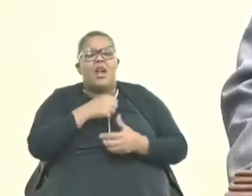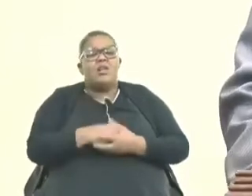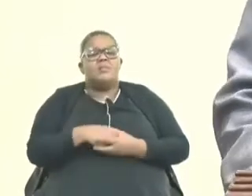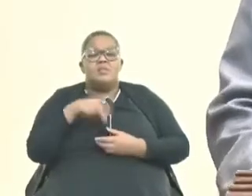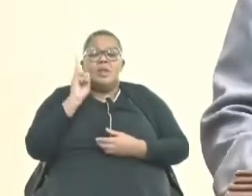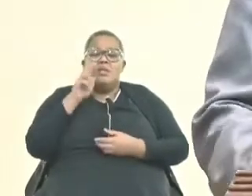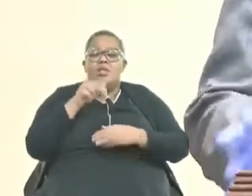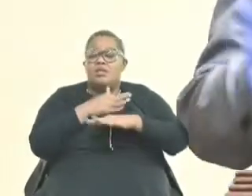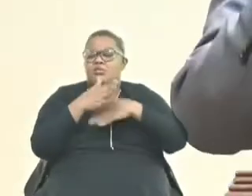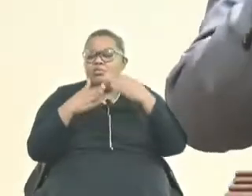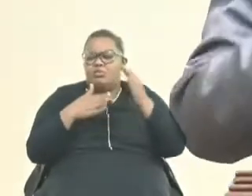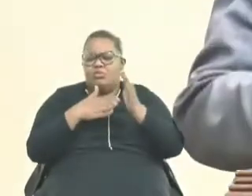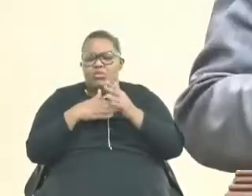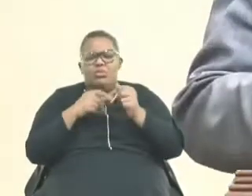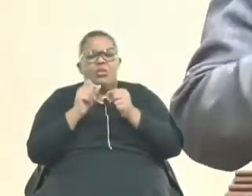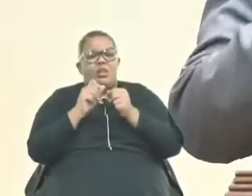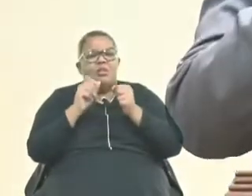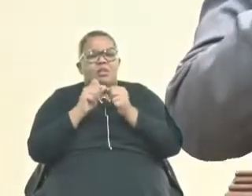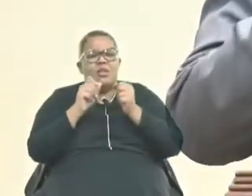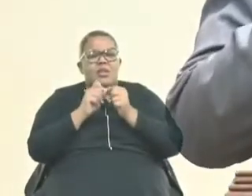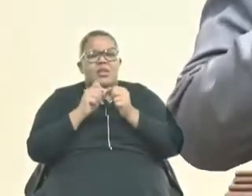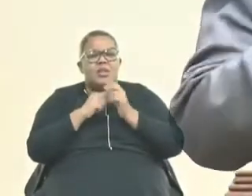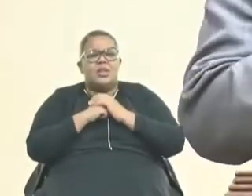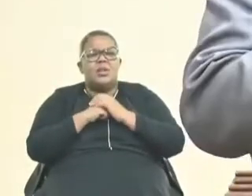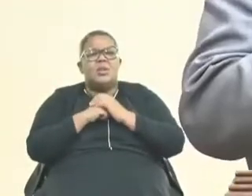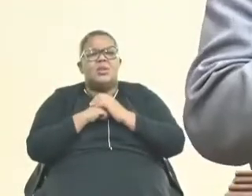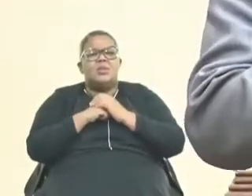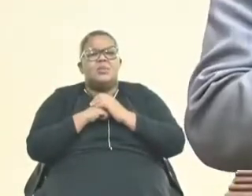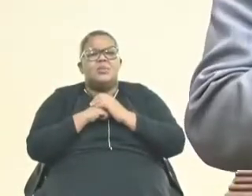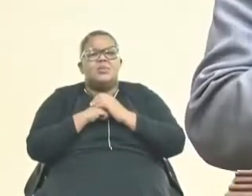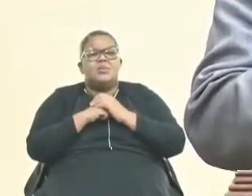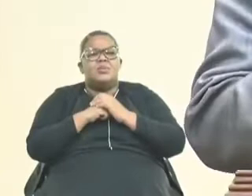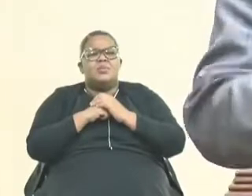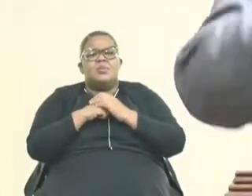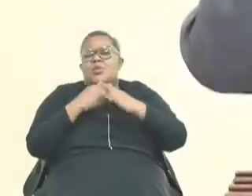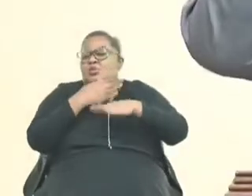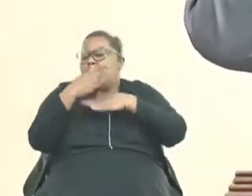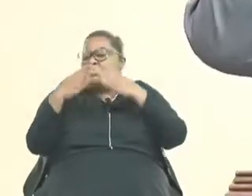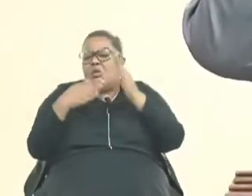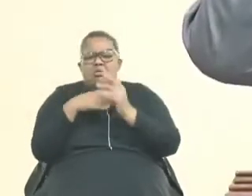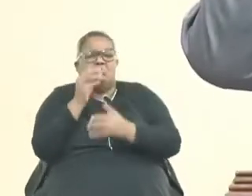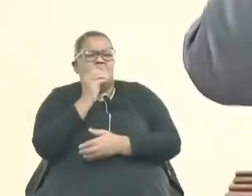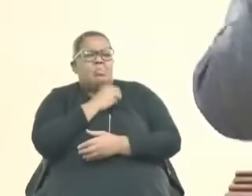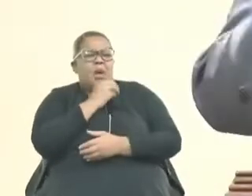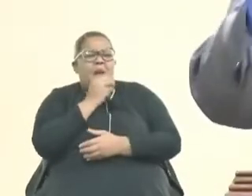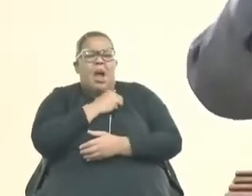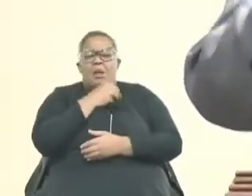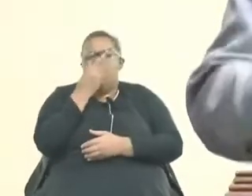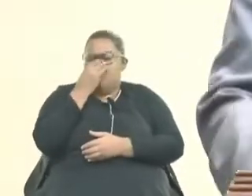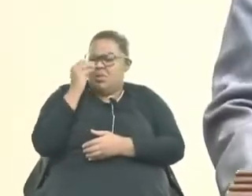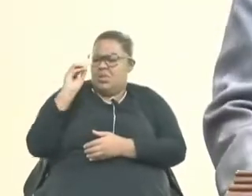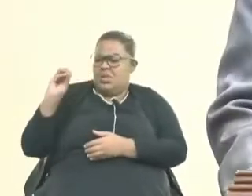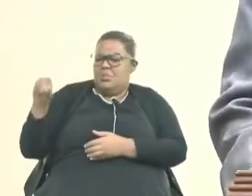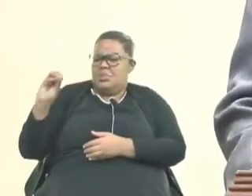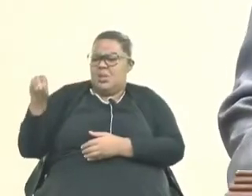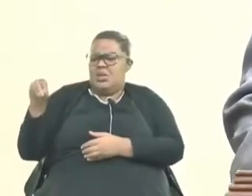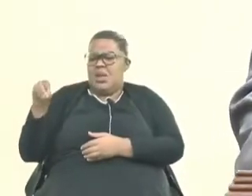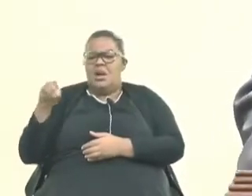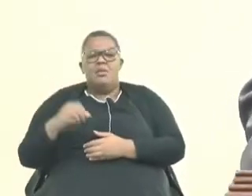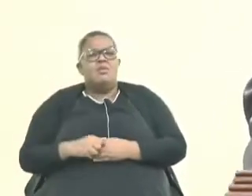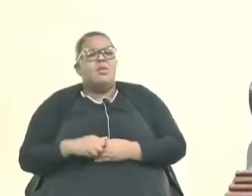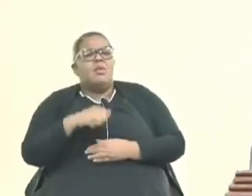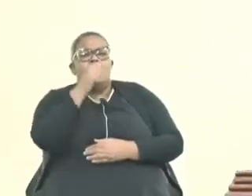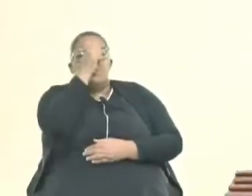e como se deitavam com as mulheres a porta da Tenda da Congregação E como desprezavam a oferta